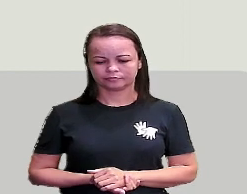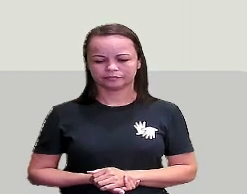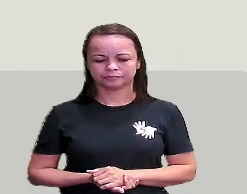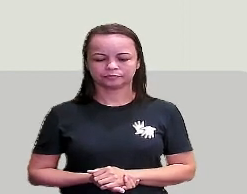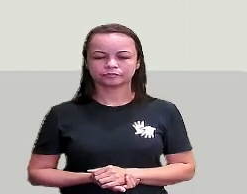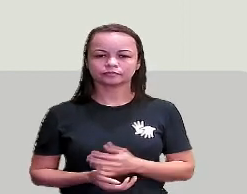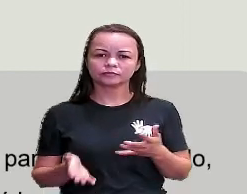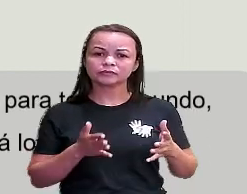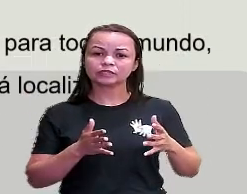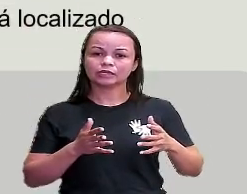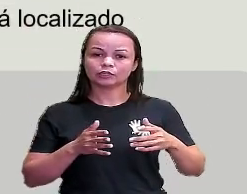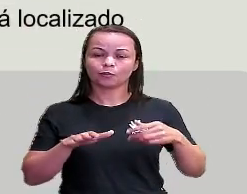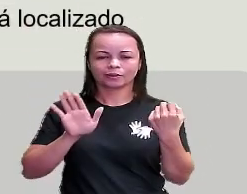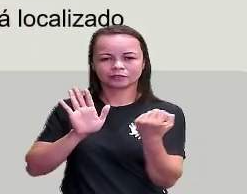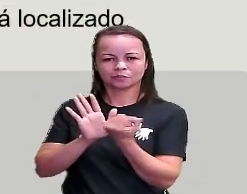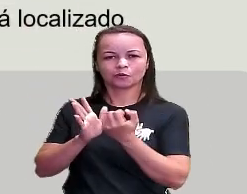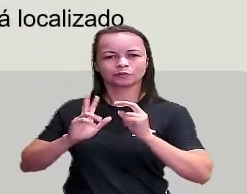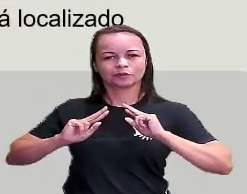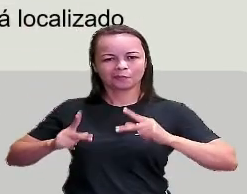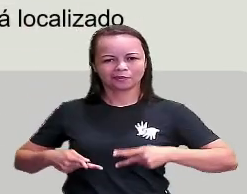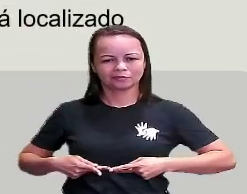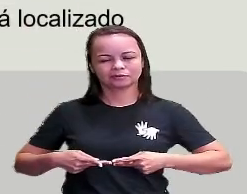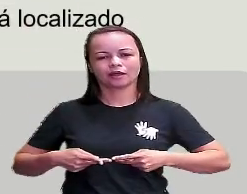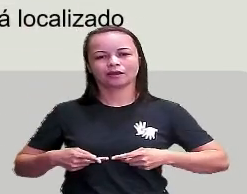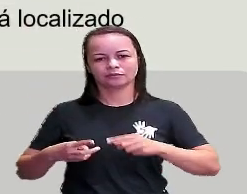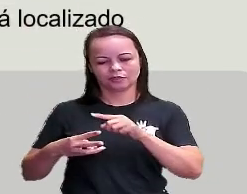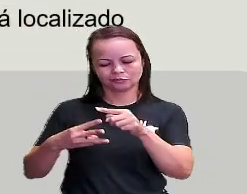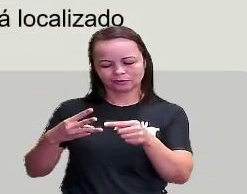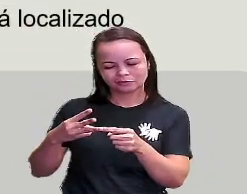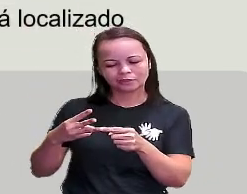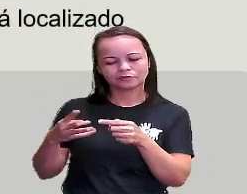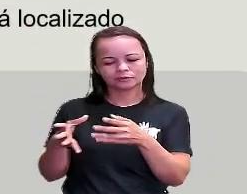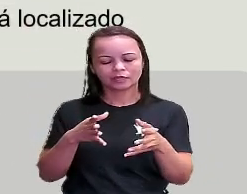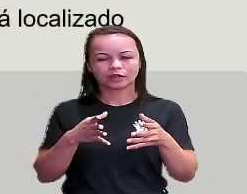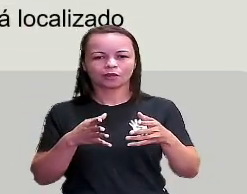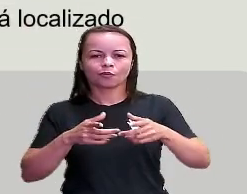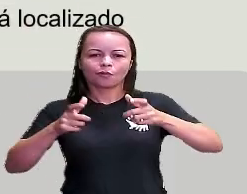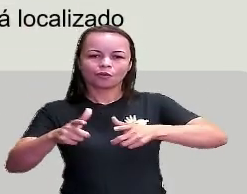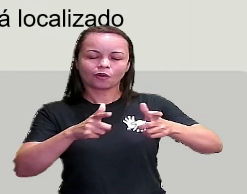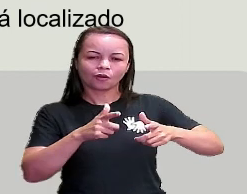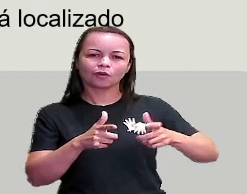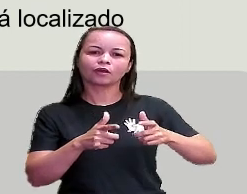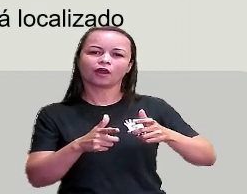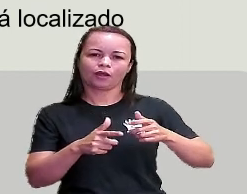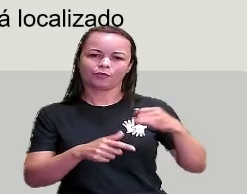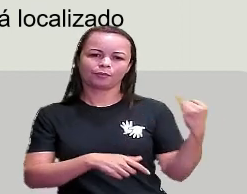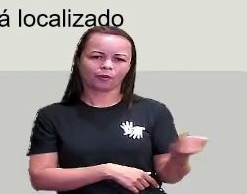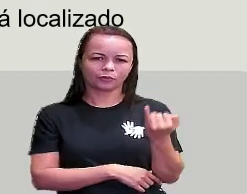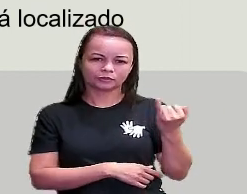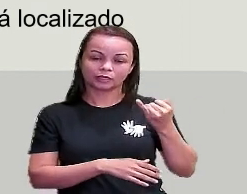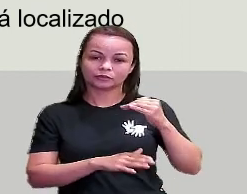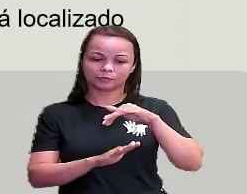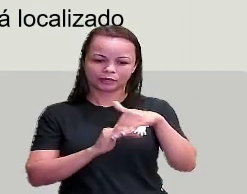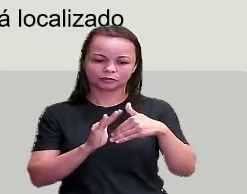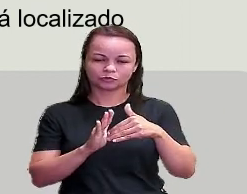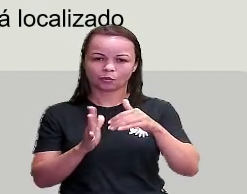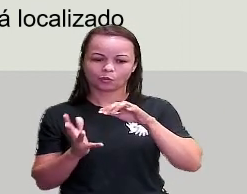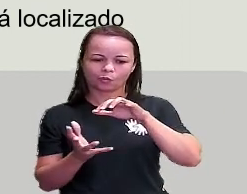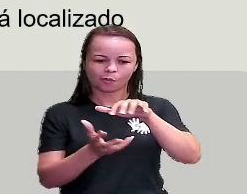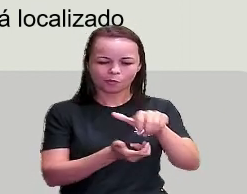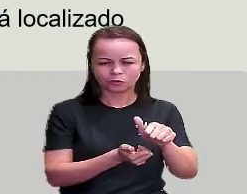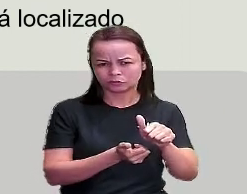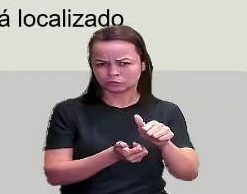da humanidade? É um local considerado valioso para todo o mundo, não só na